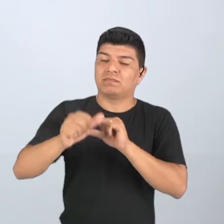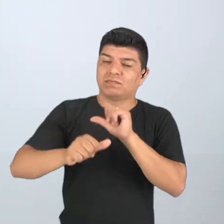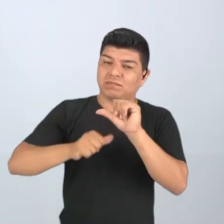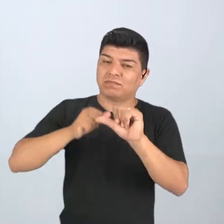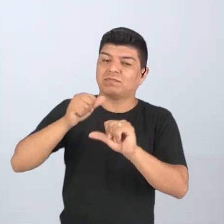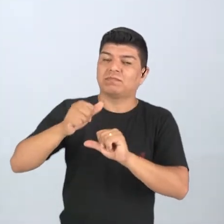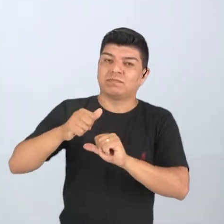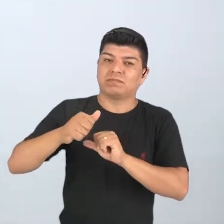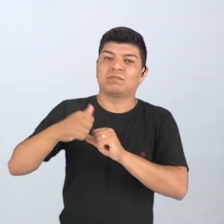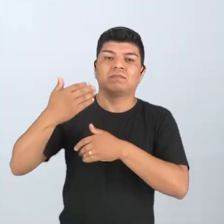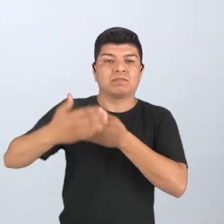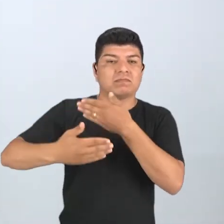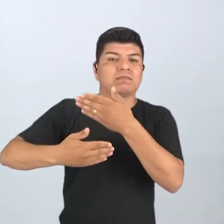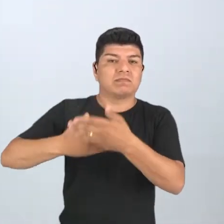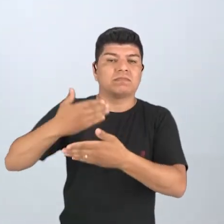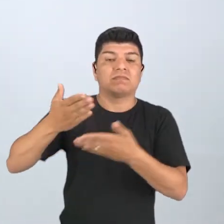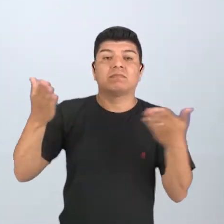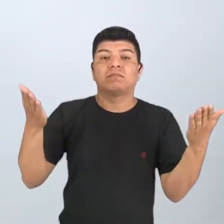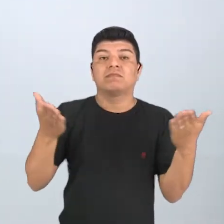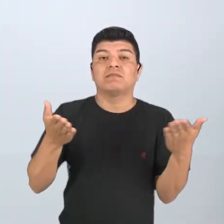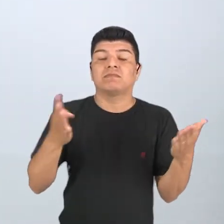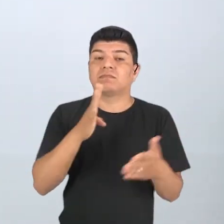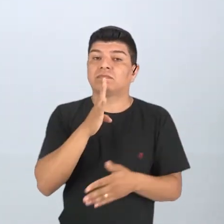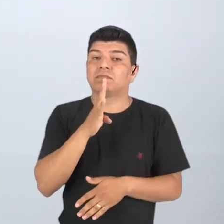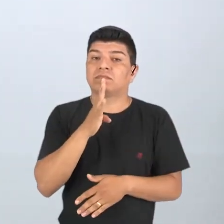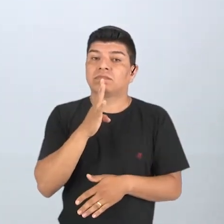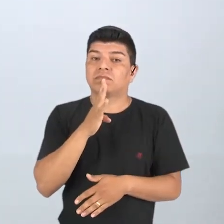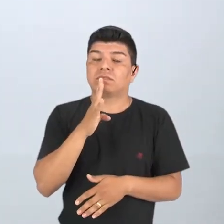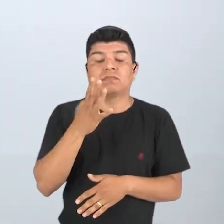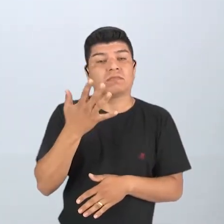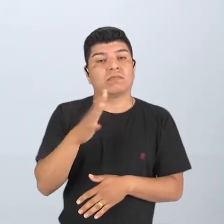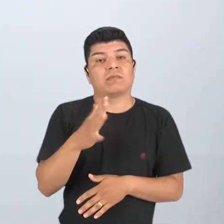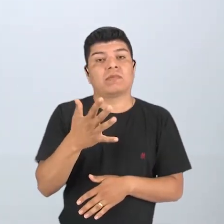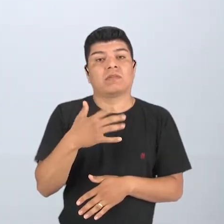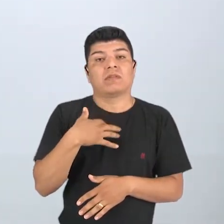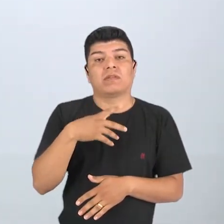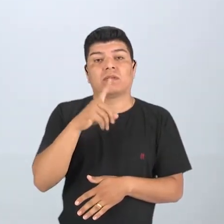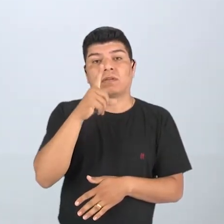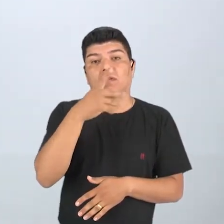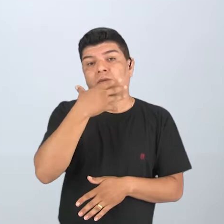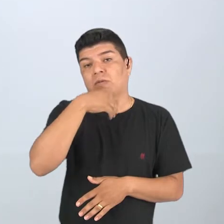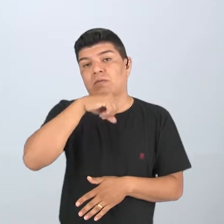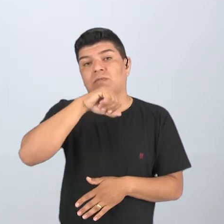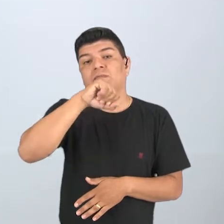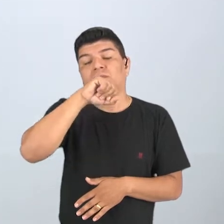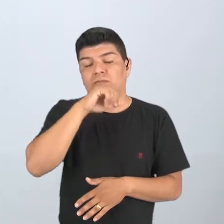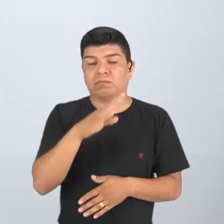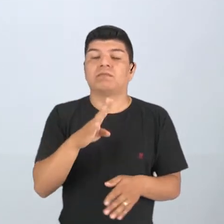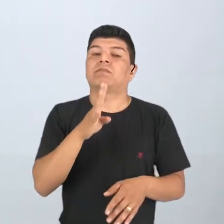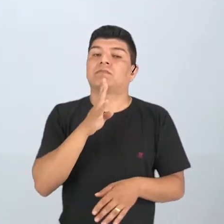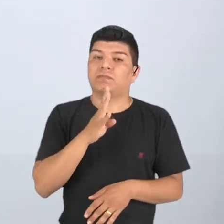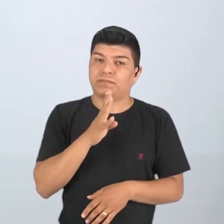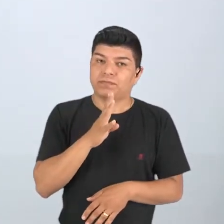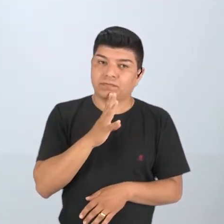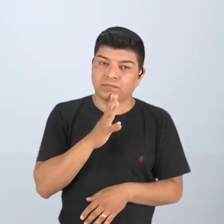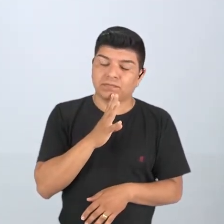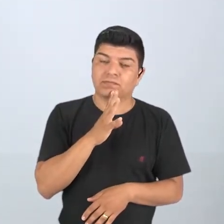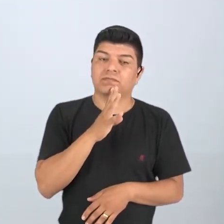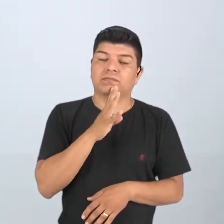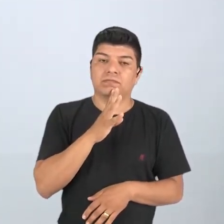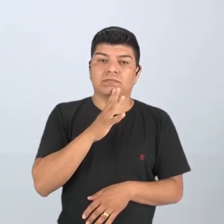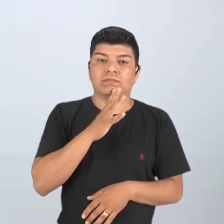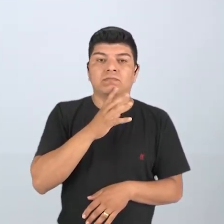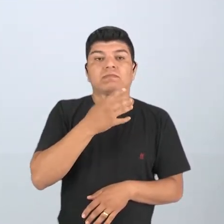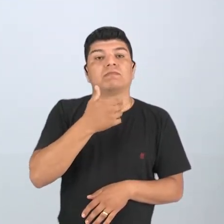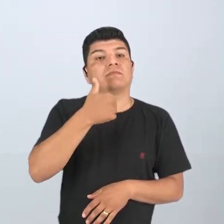várias modificações e hoje você conhece, geralmente o seu pai conhece bastante, a